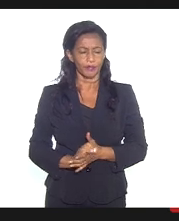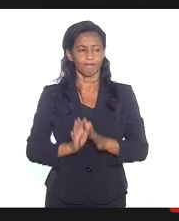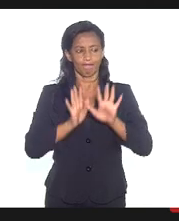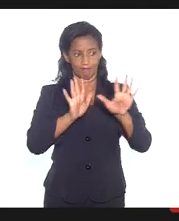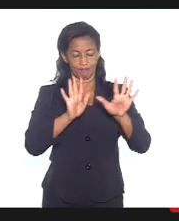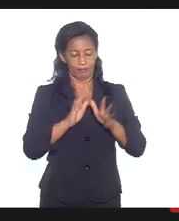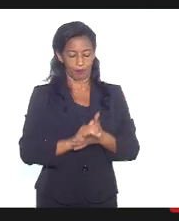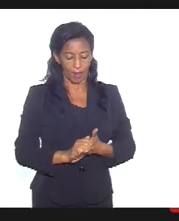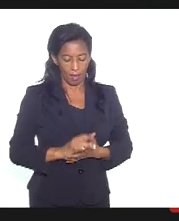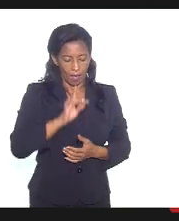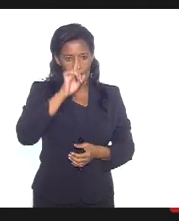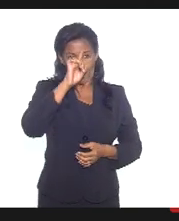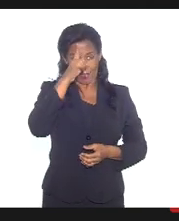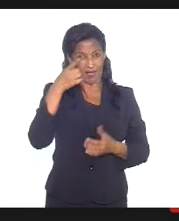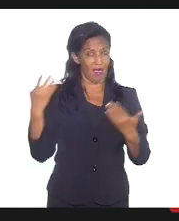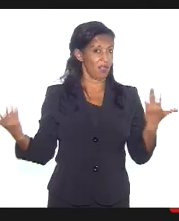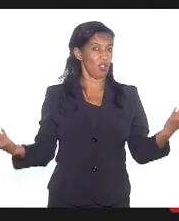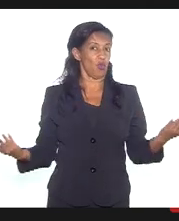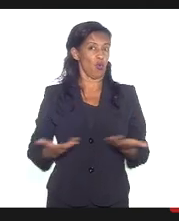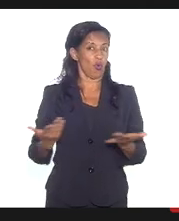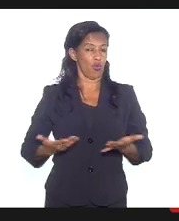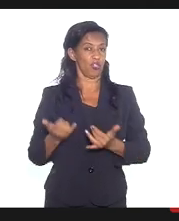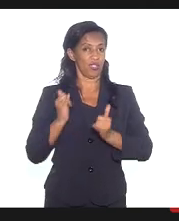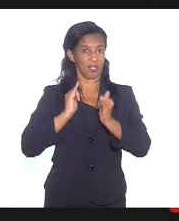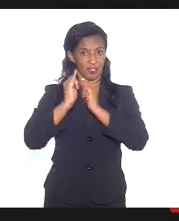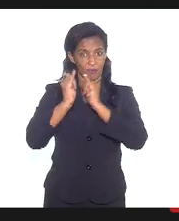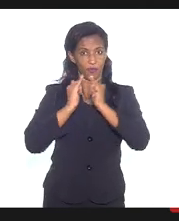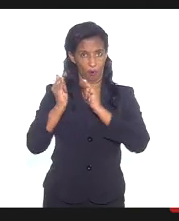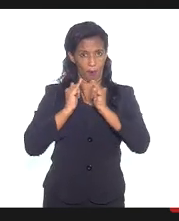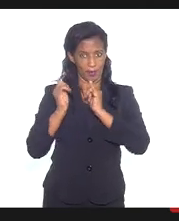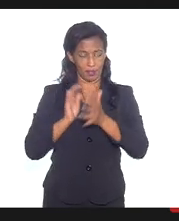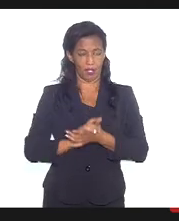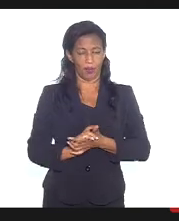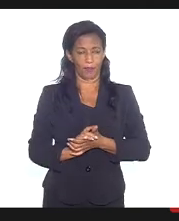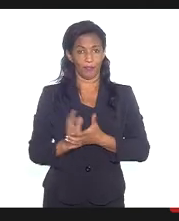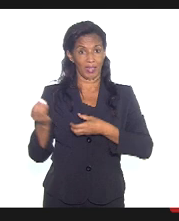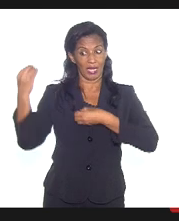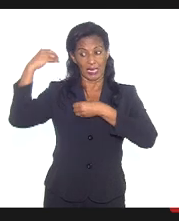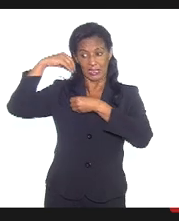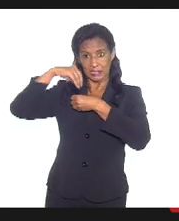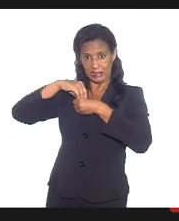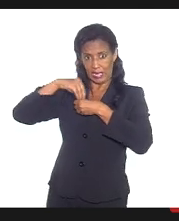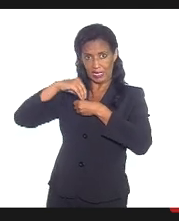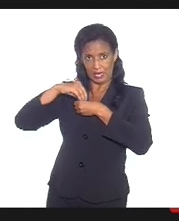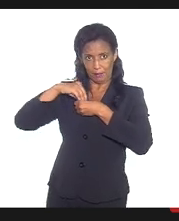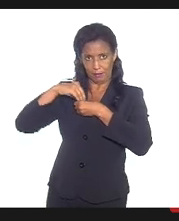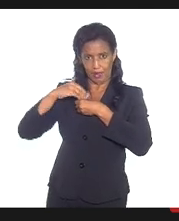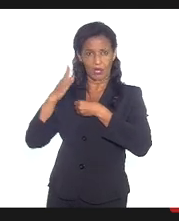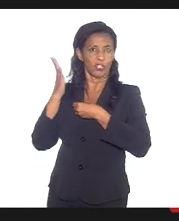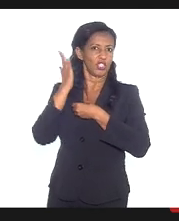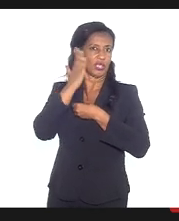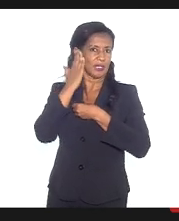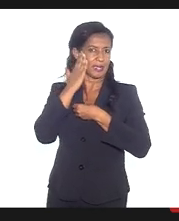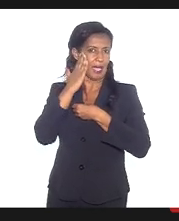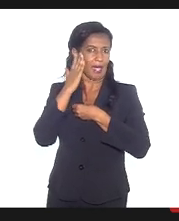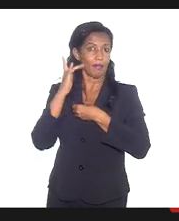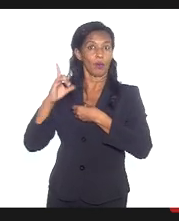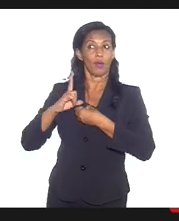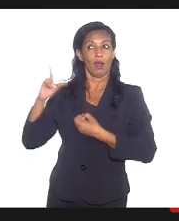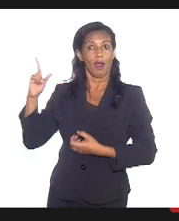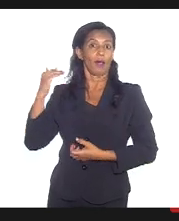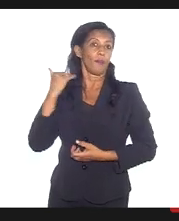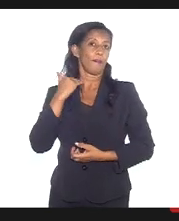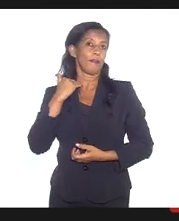A ideia é o seguinte, hoje esse dado ele vem quase que manual. Internamente, a gente tem que pegar o dado que foi no Banco do Brasil e